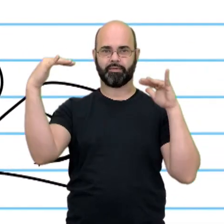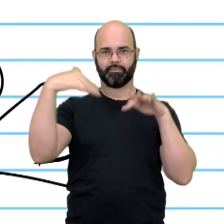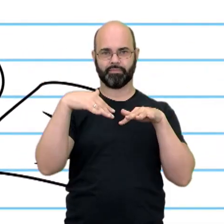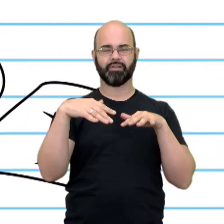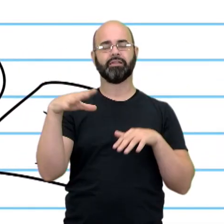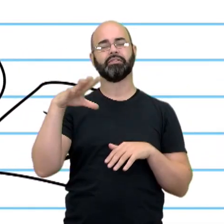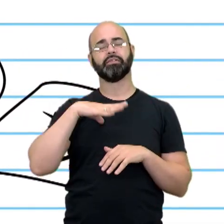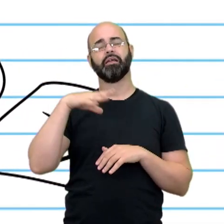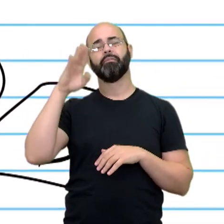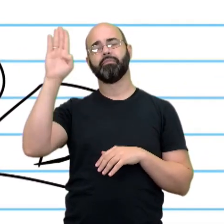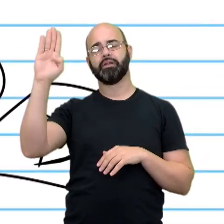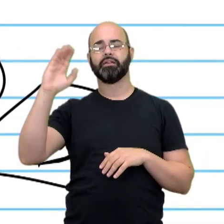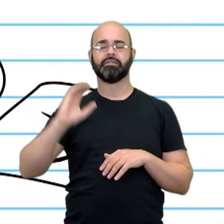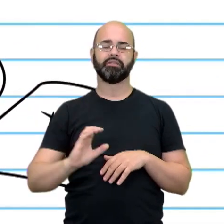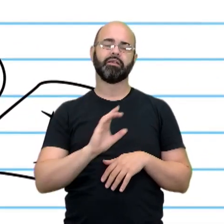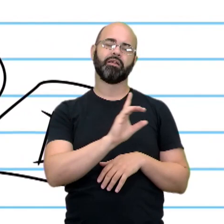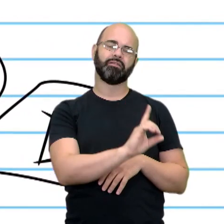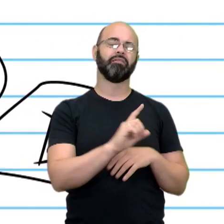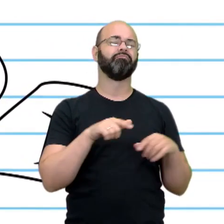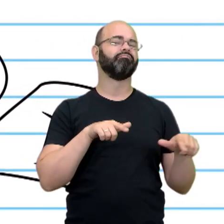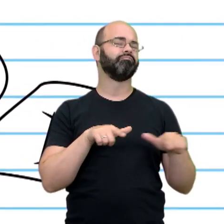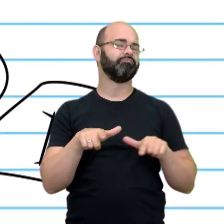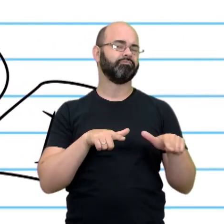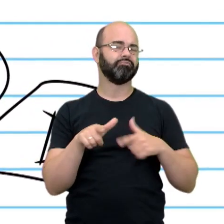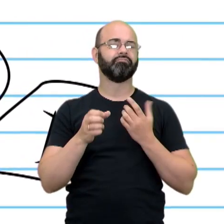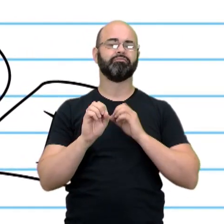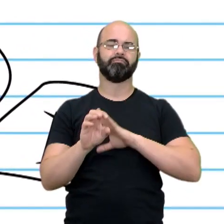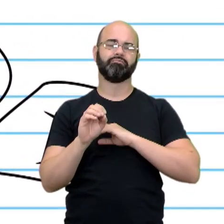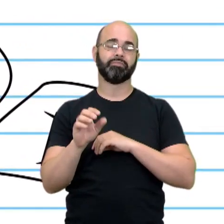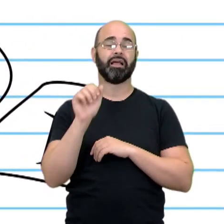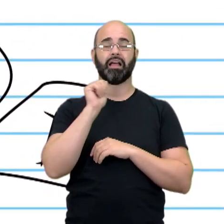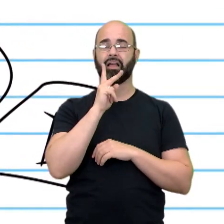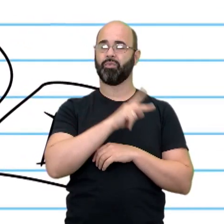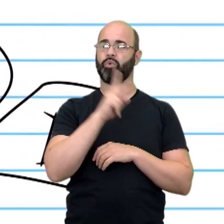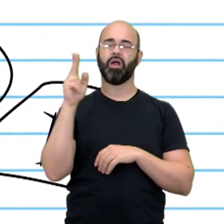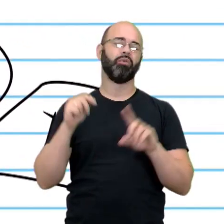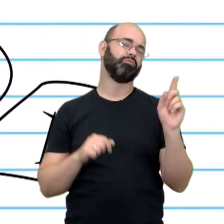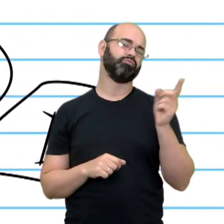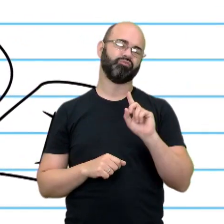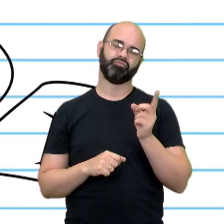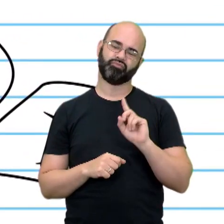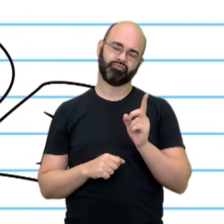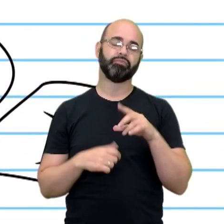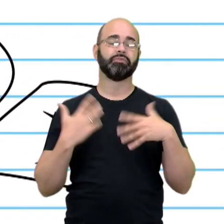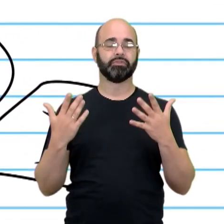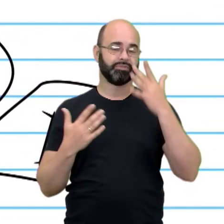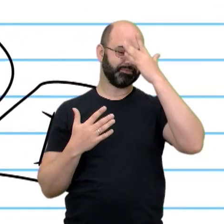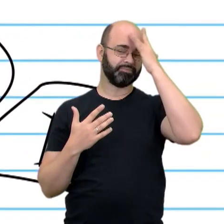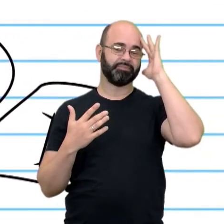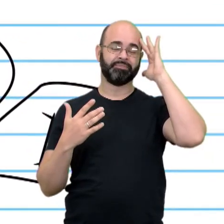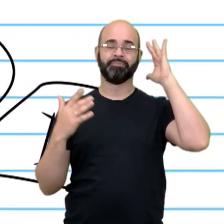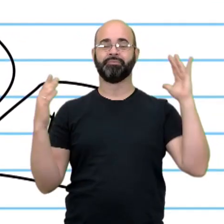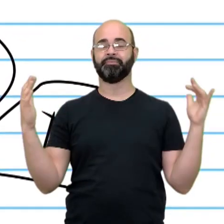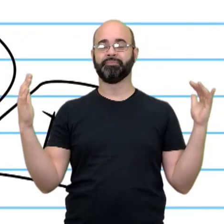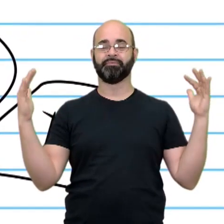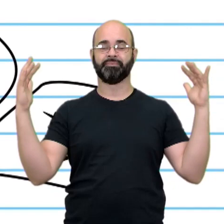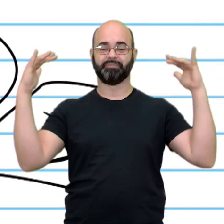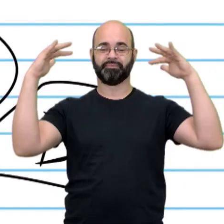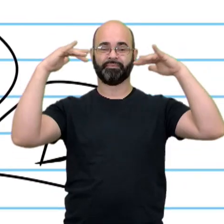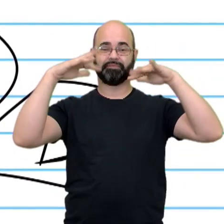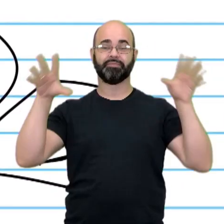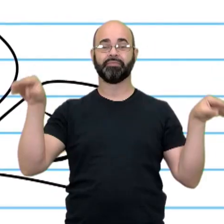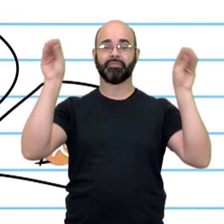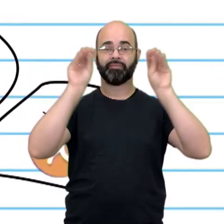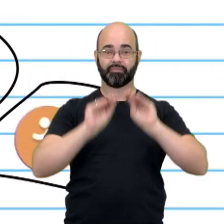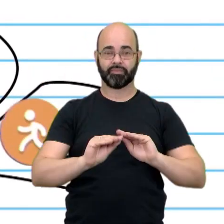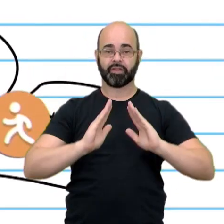D não oferecem condições de trabalho ou educação equivalentes a A. Assim, diversas pessoas ou se mudam para A ou fazem os